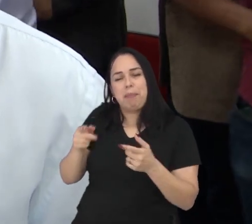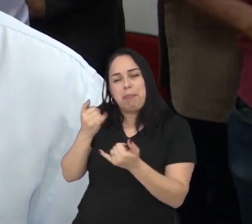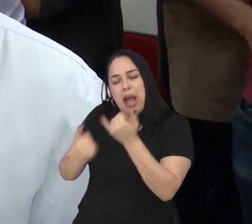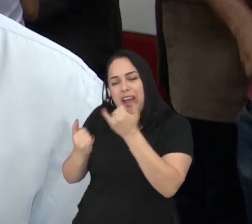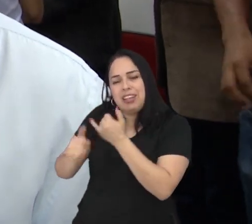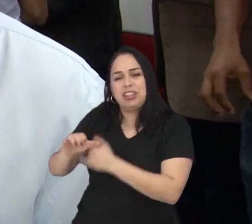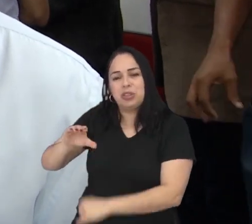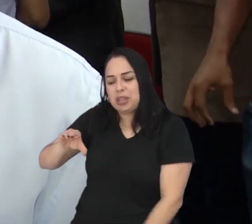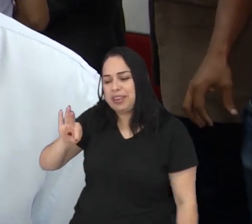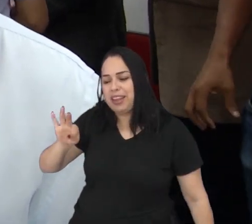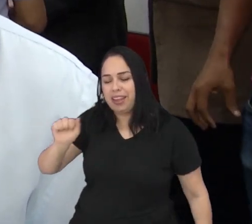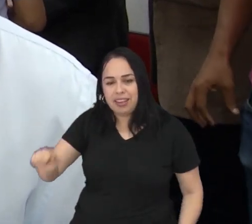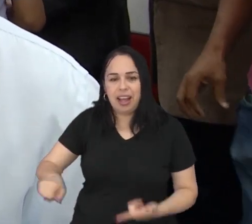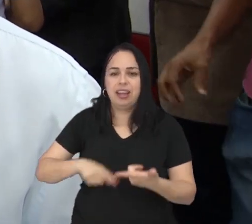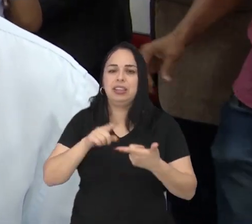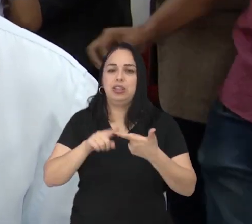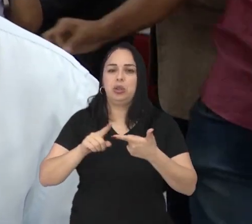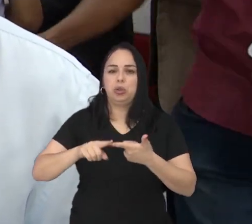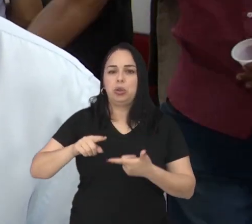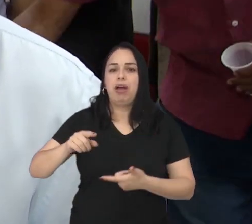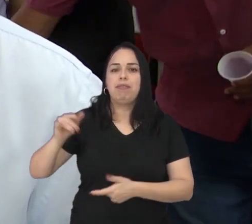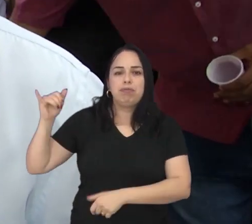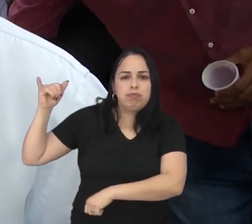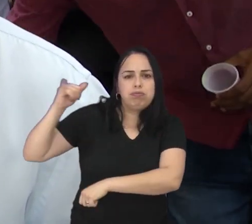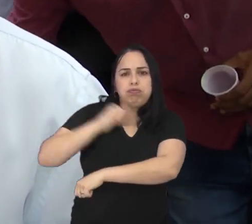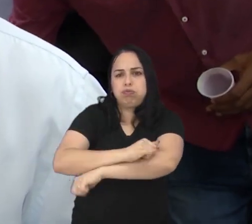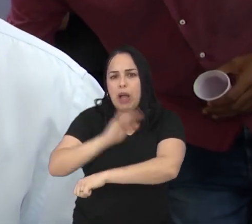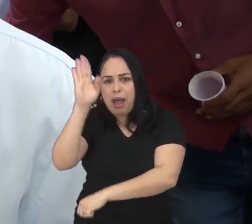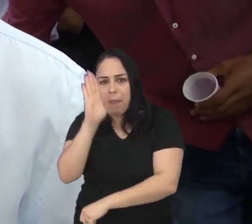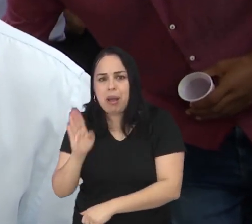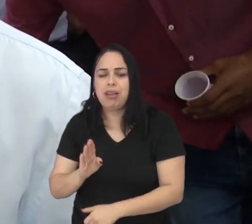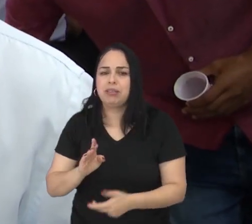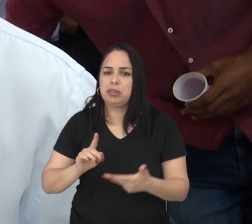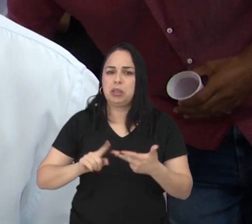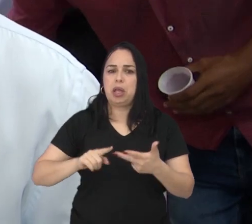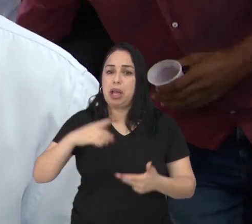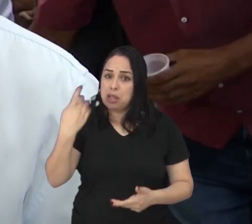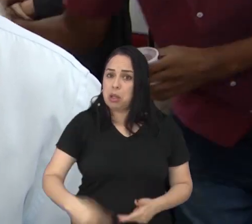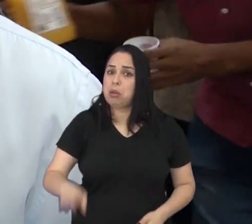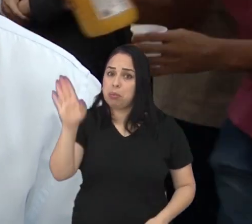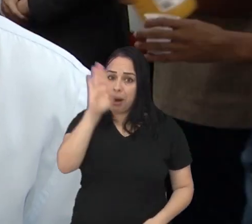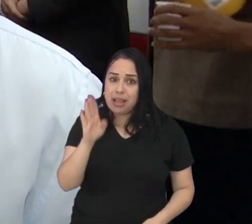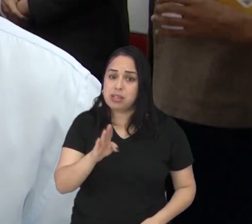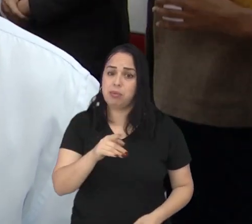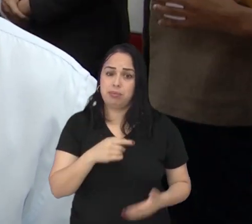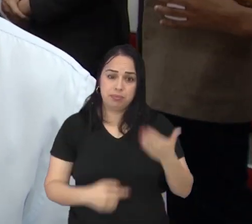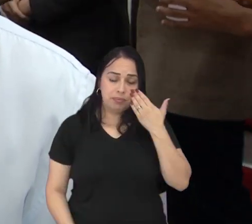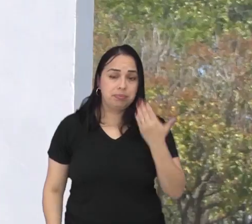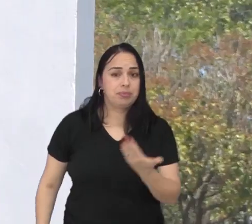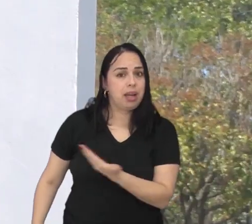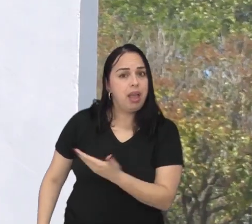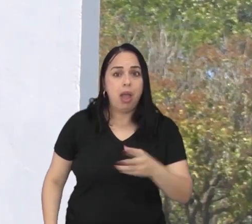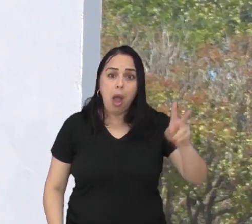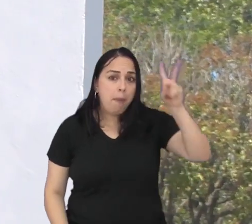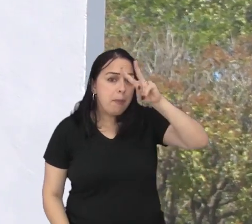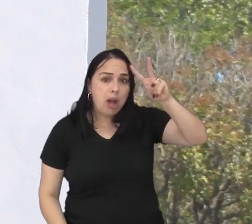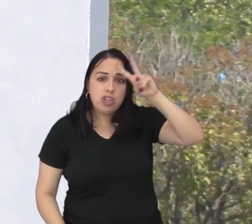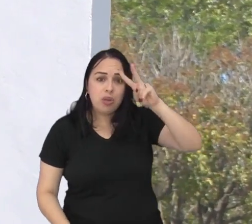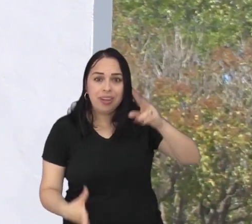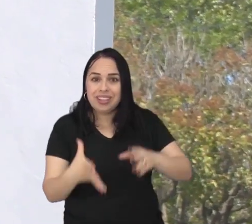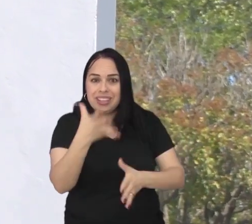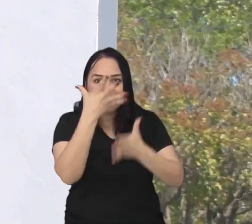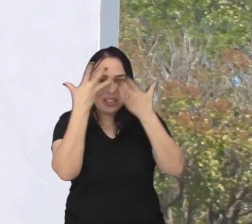DCTA, eles são heróis da Força Aérea Brasileira, eles são heróis do Estado de São Paulo e eles são heróis do Brasil. E